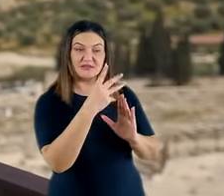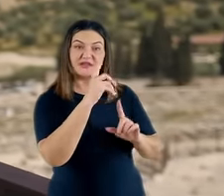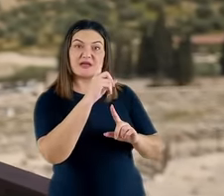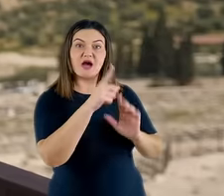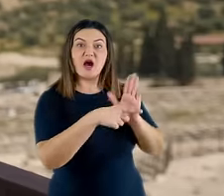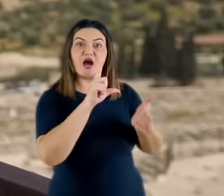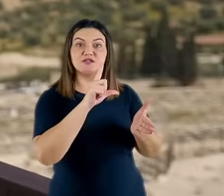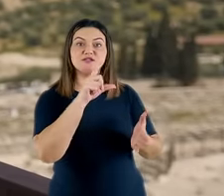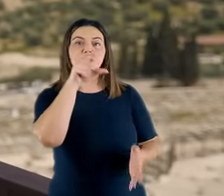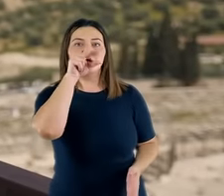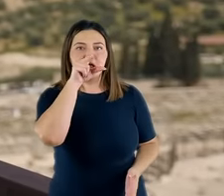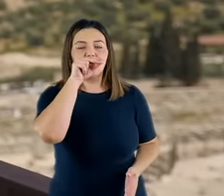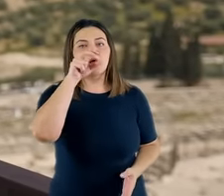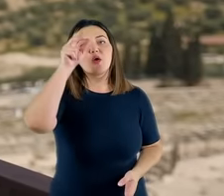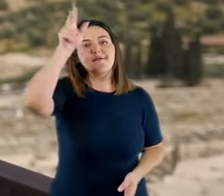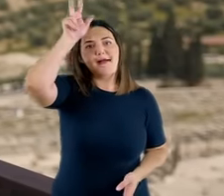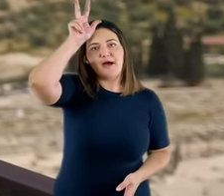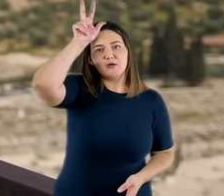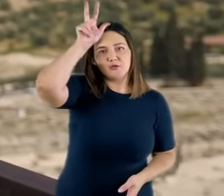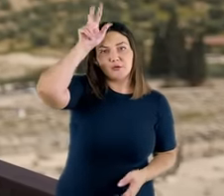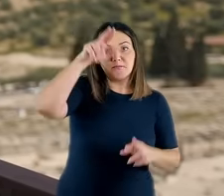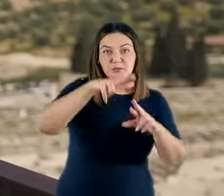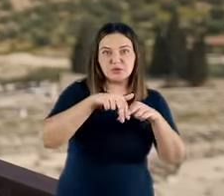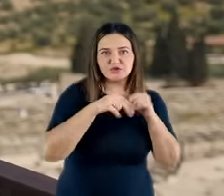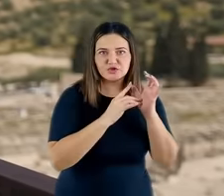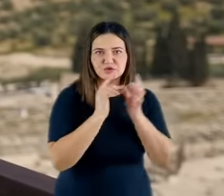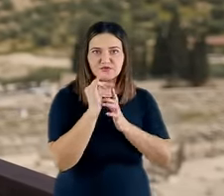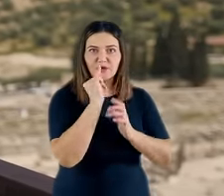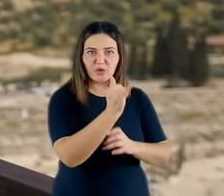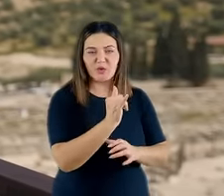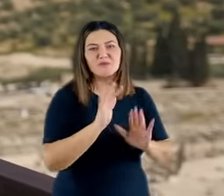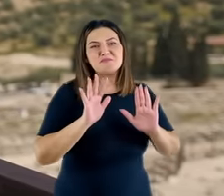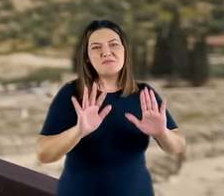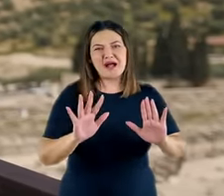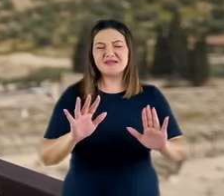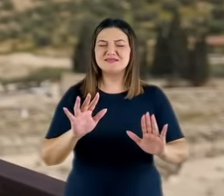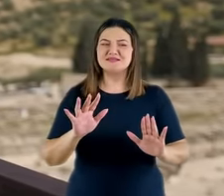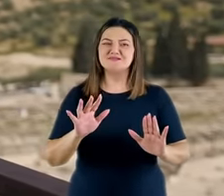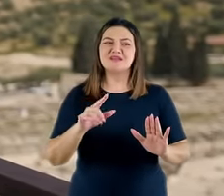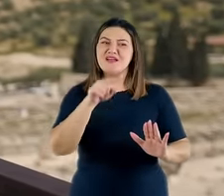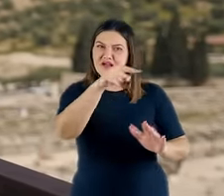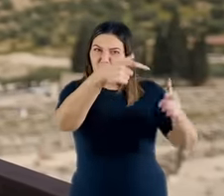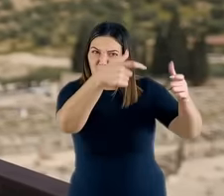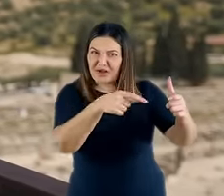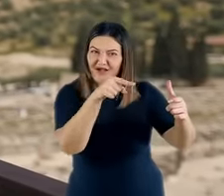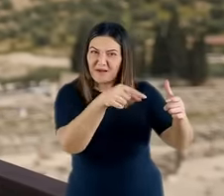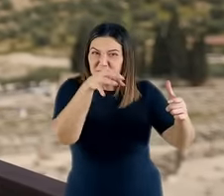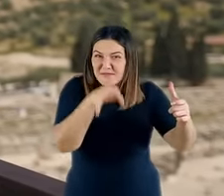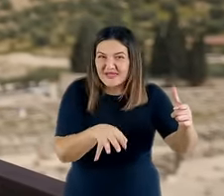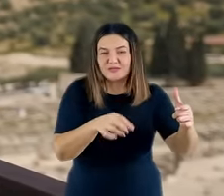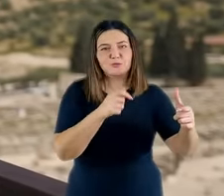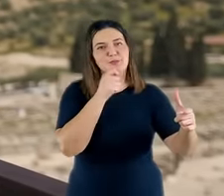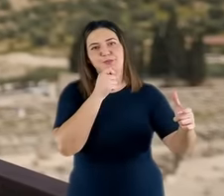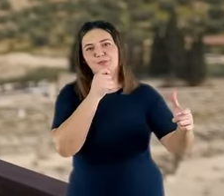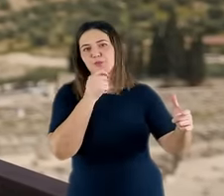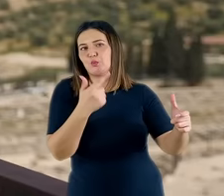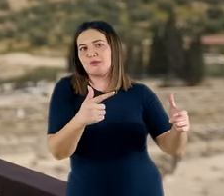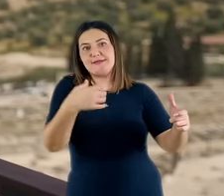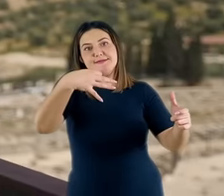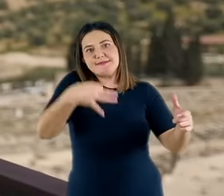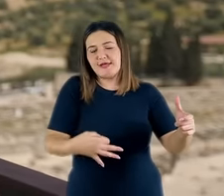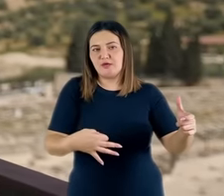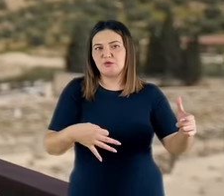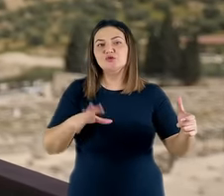Mas, repito, para ficar bem claro para você, eu não posso, do ponto de vista arqueológico, dizer se foi exatamente naquela